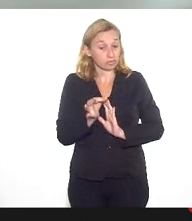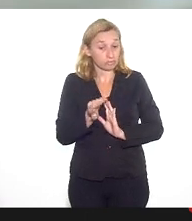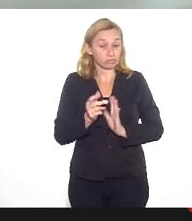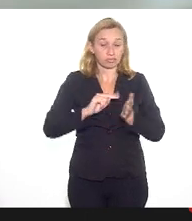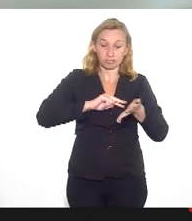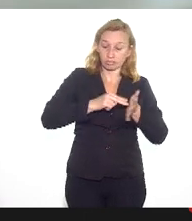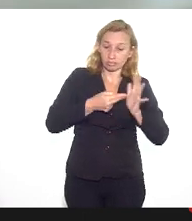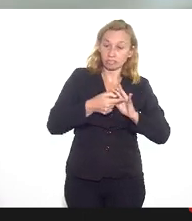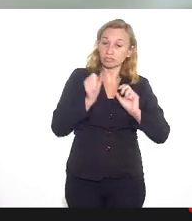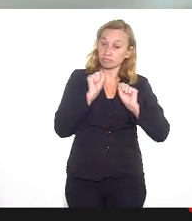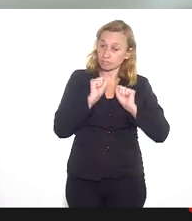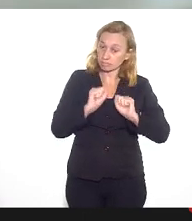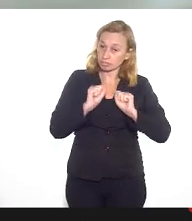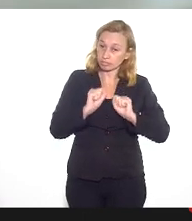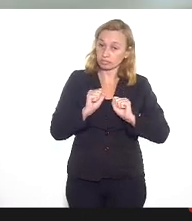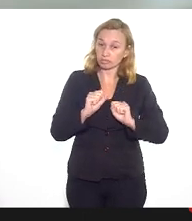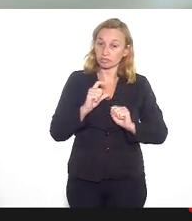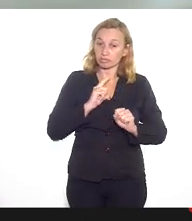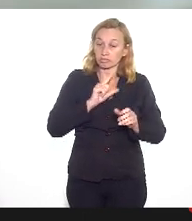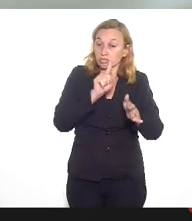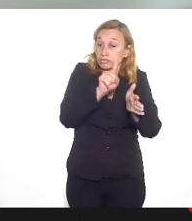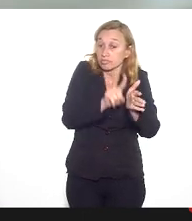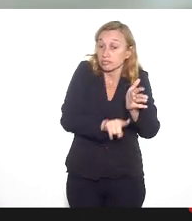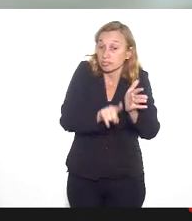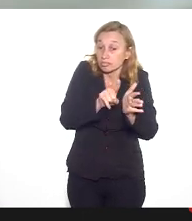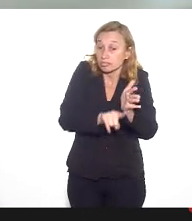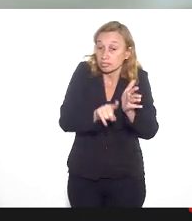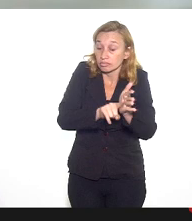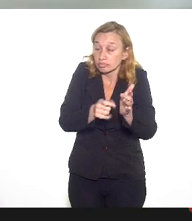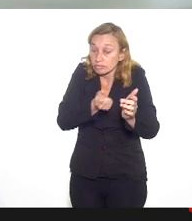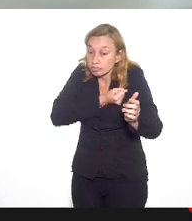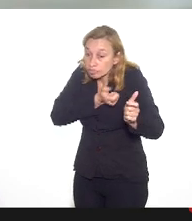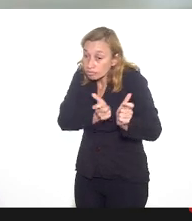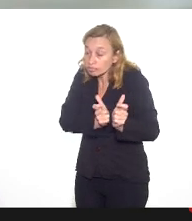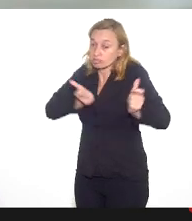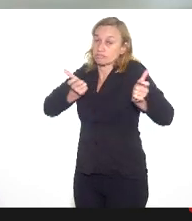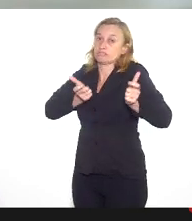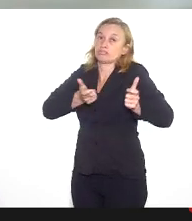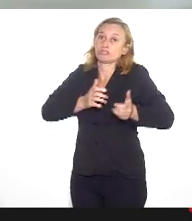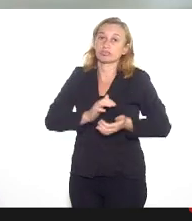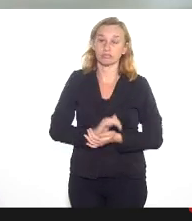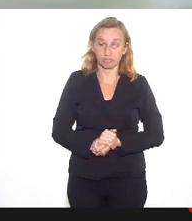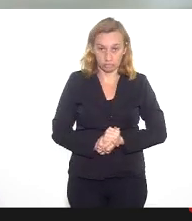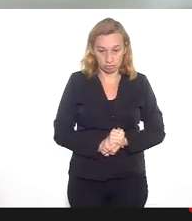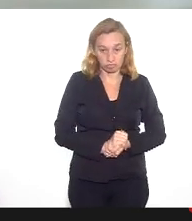levar a abatimentos a maior.